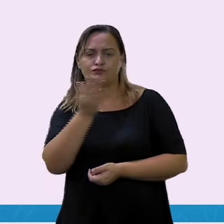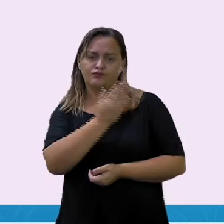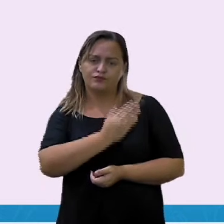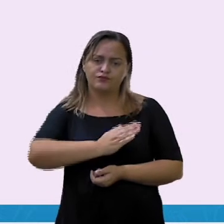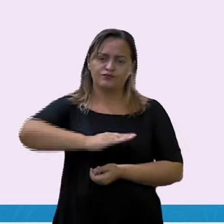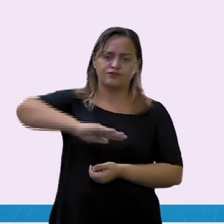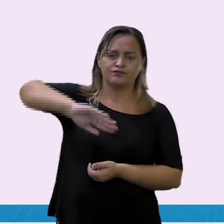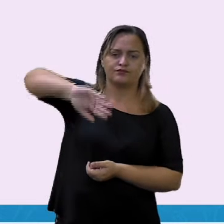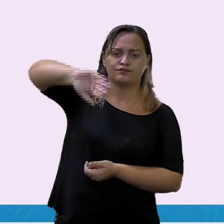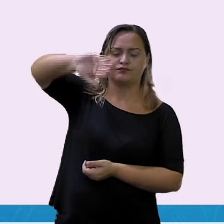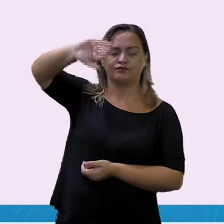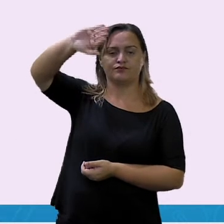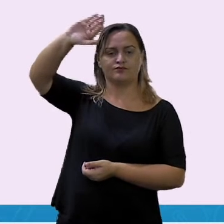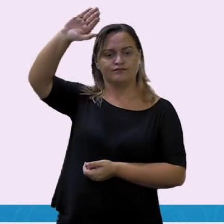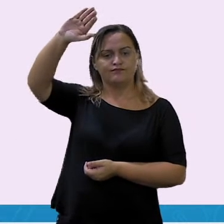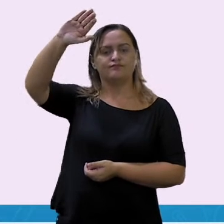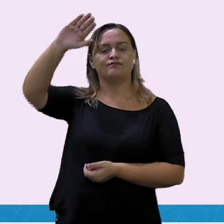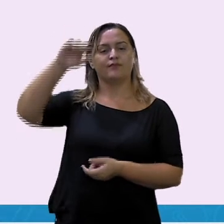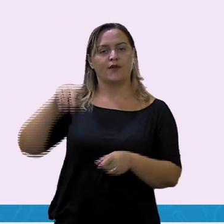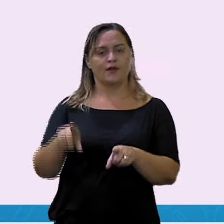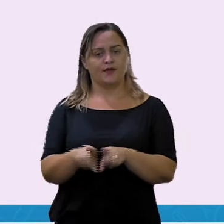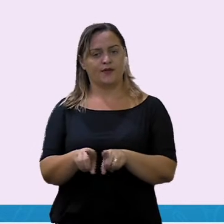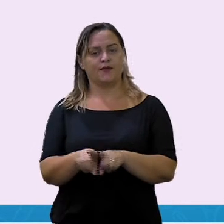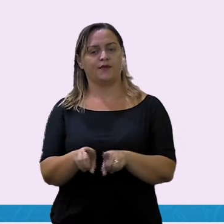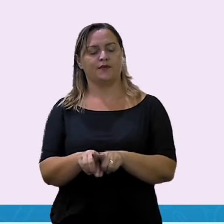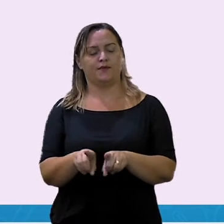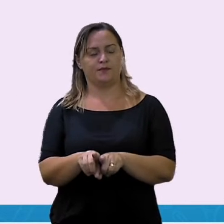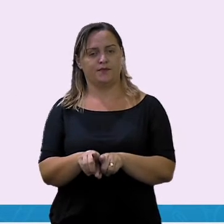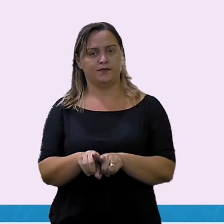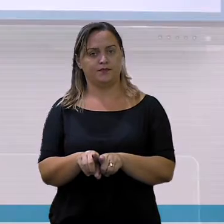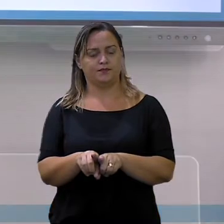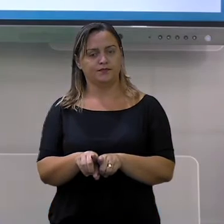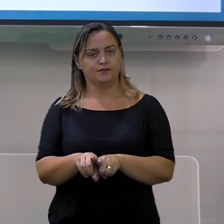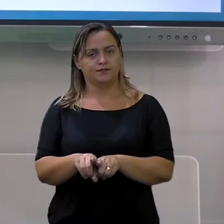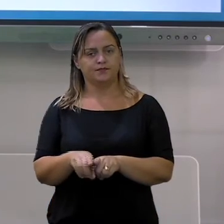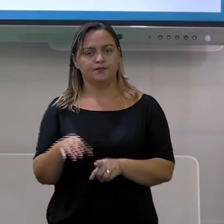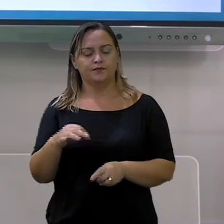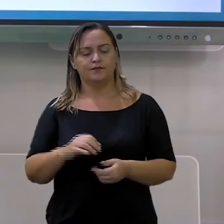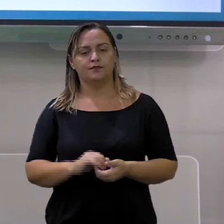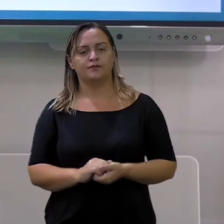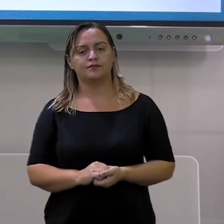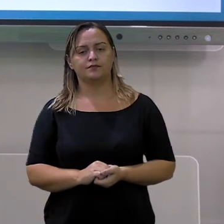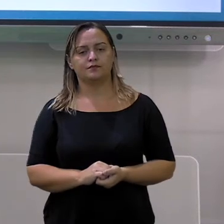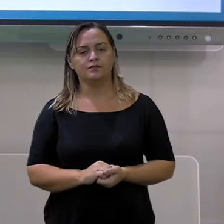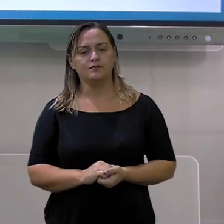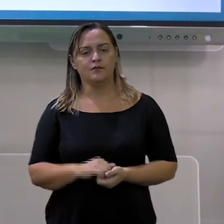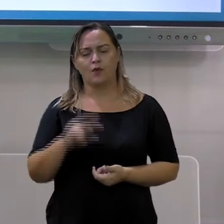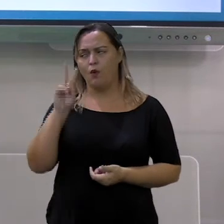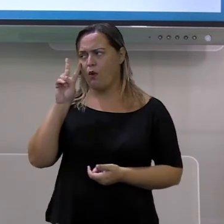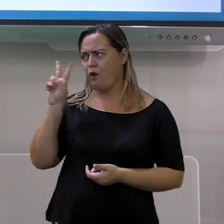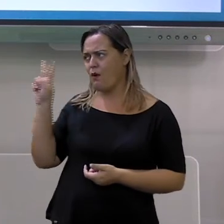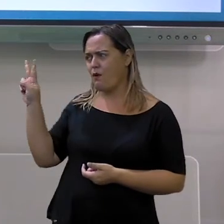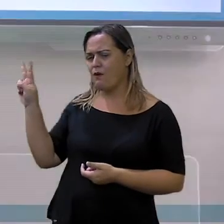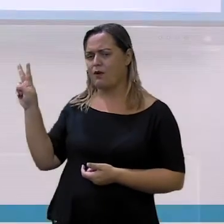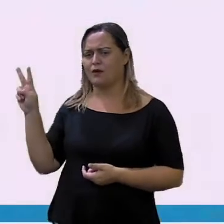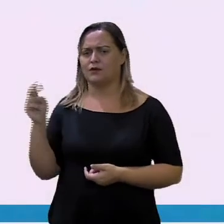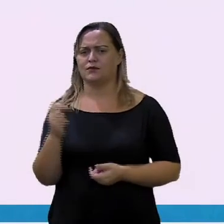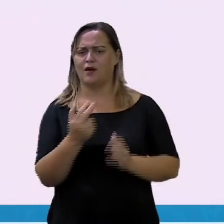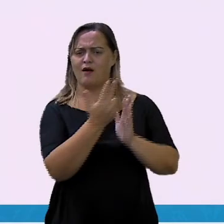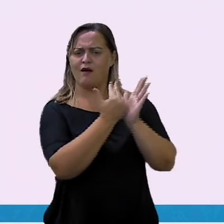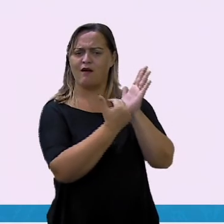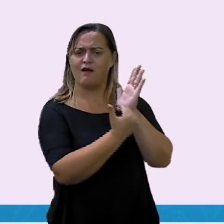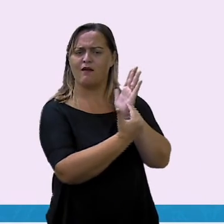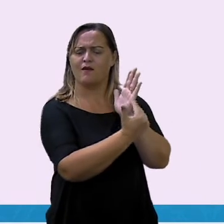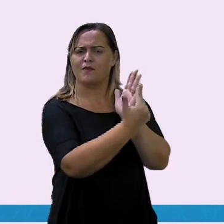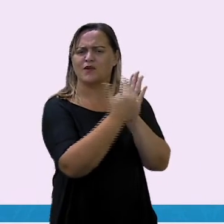em 1959. Eu queria chamar a atenção de vocês, bem especial, para essa imagem que aparece aqui.